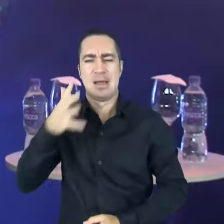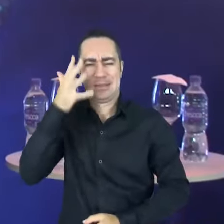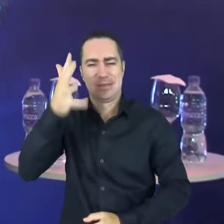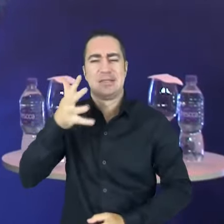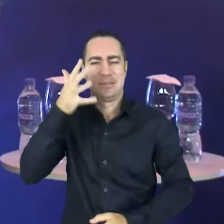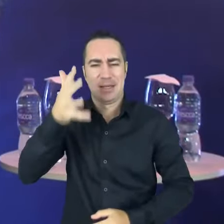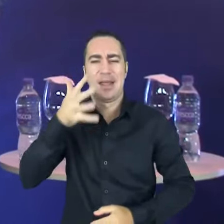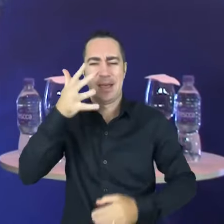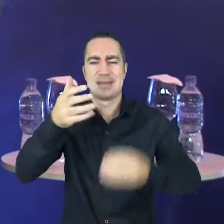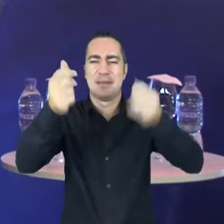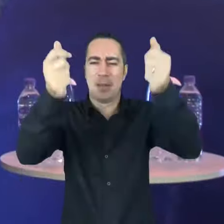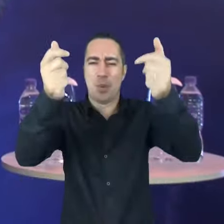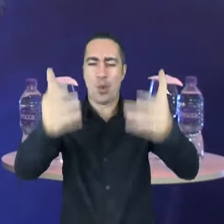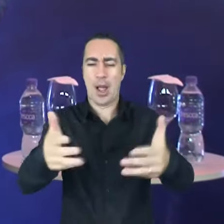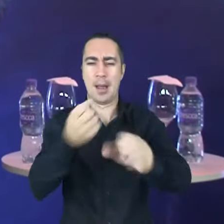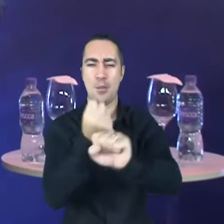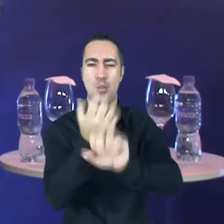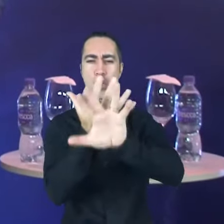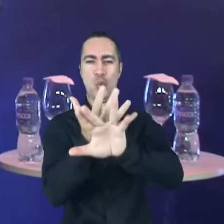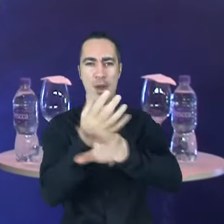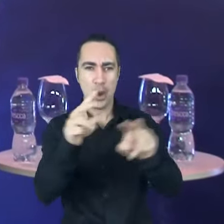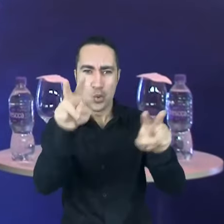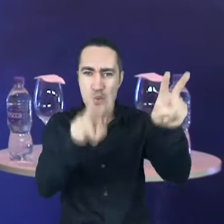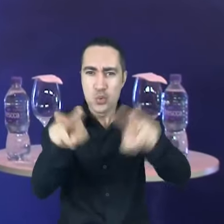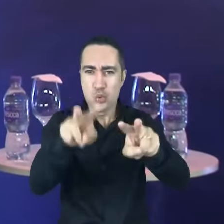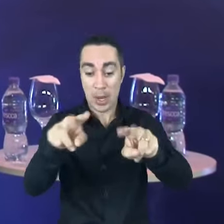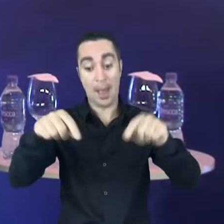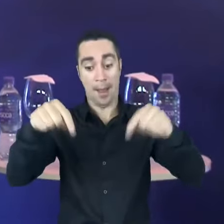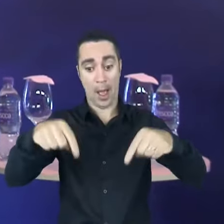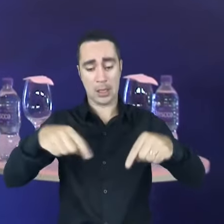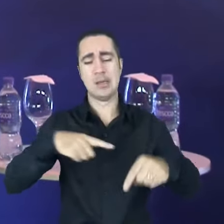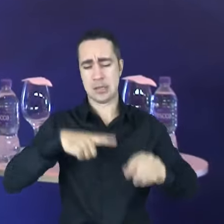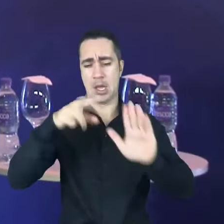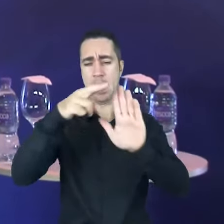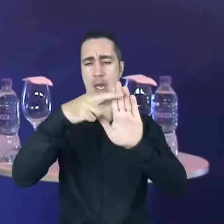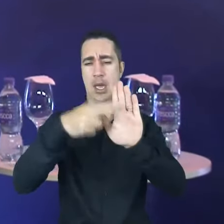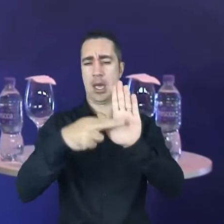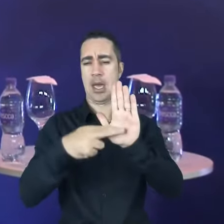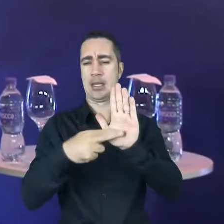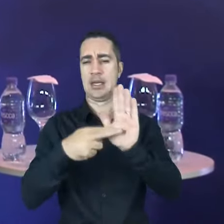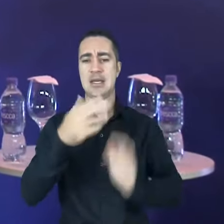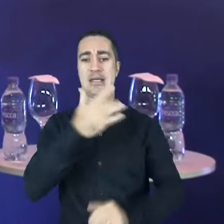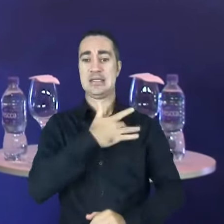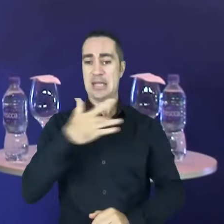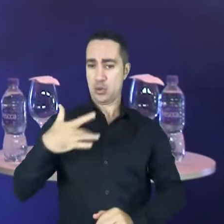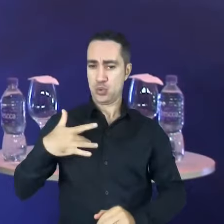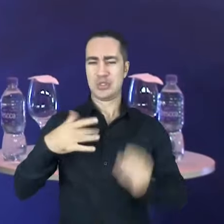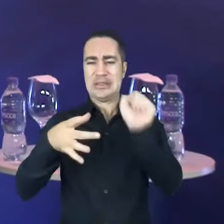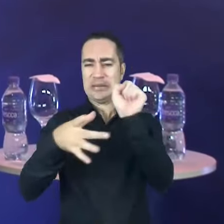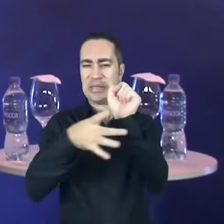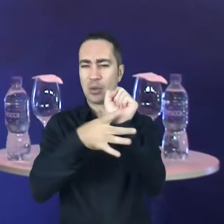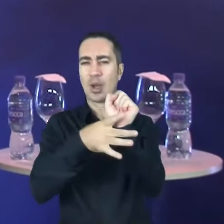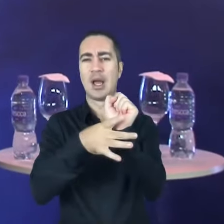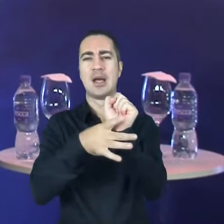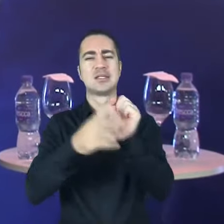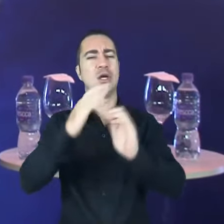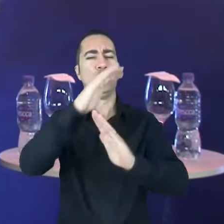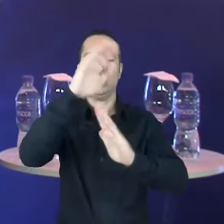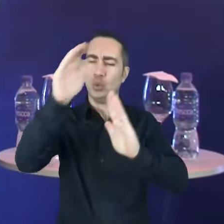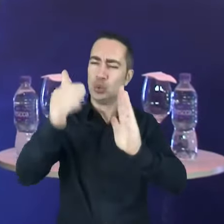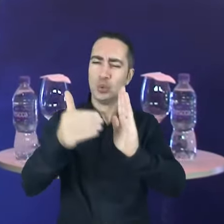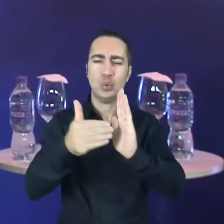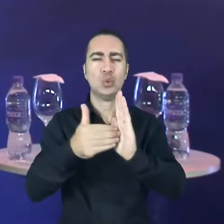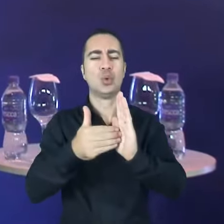destacar que hoje estamos seguindo todos os protocolos de saúde para que a gente possa fazer esse evento seguro e proveitoso para vocês que